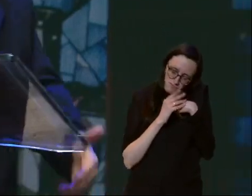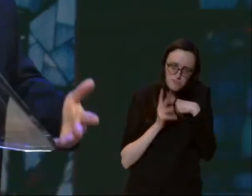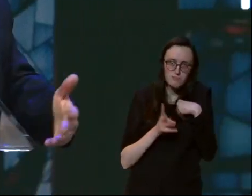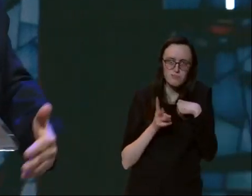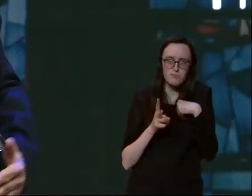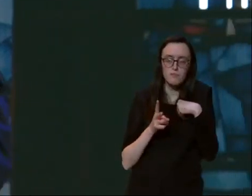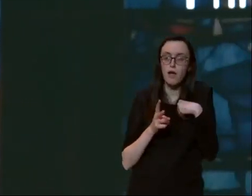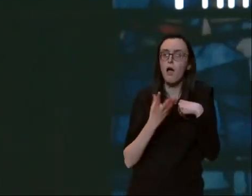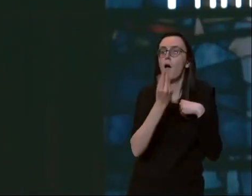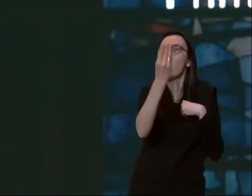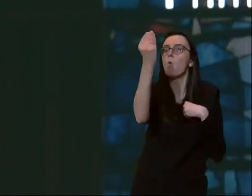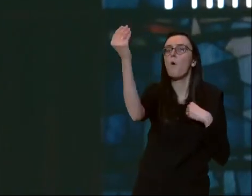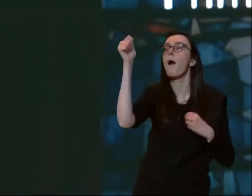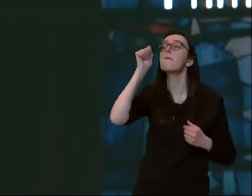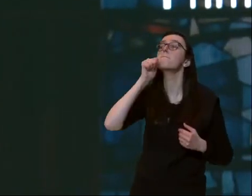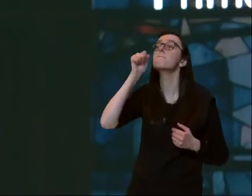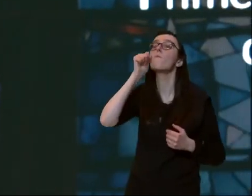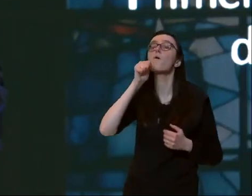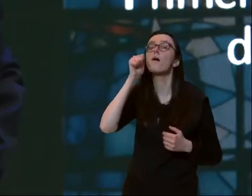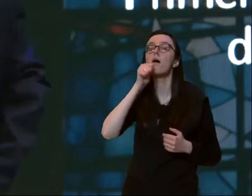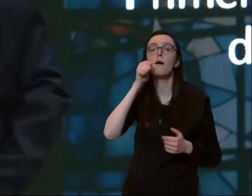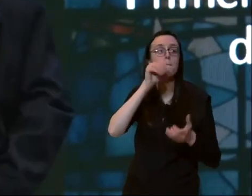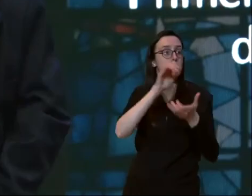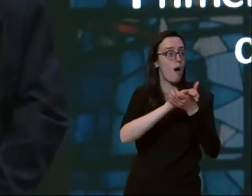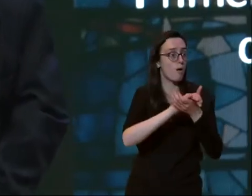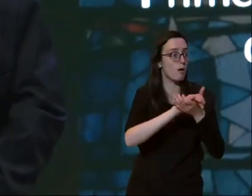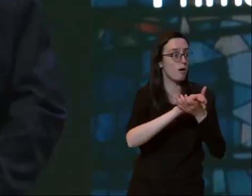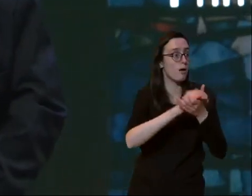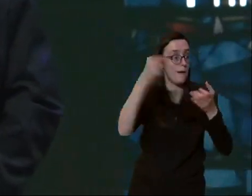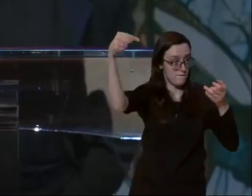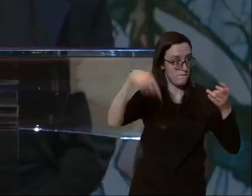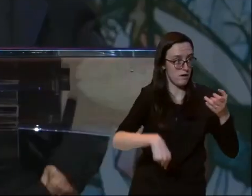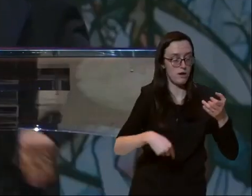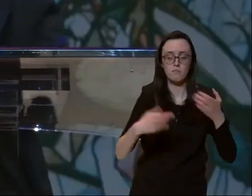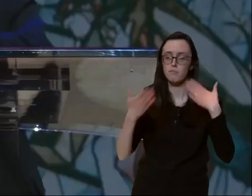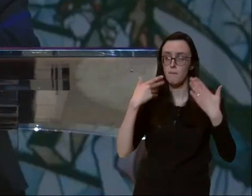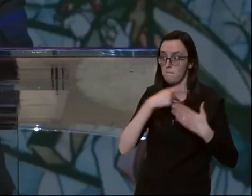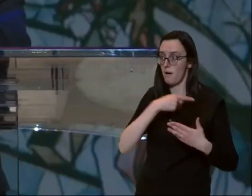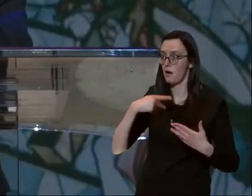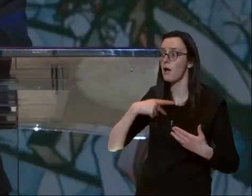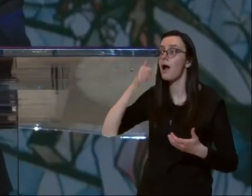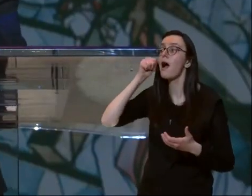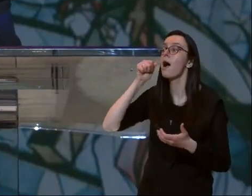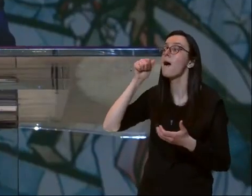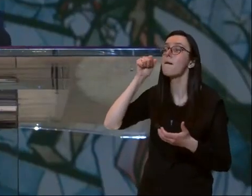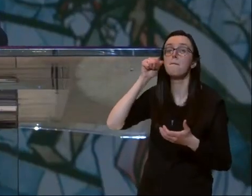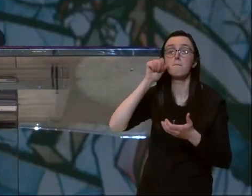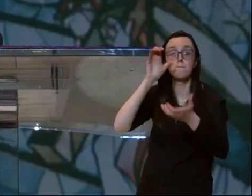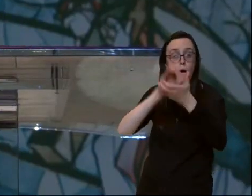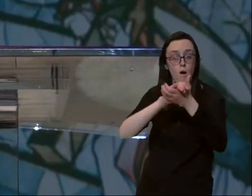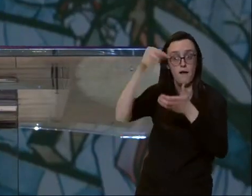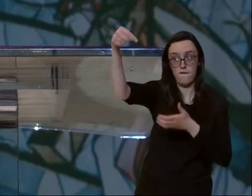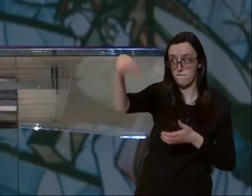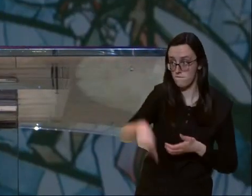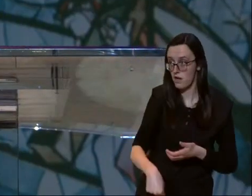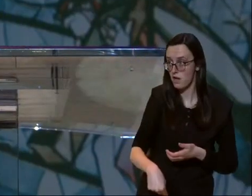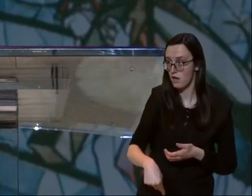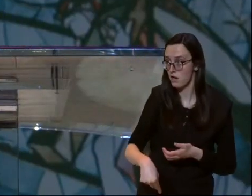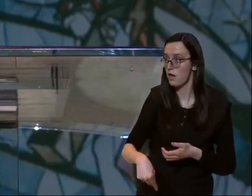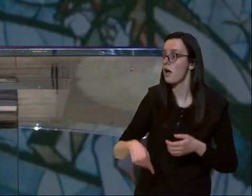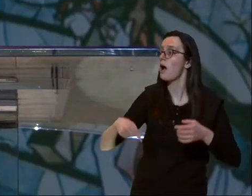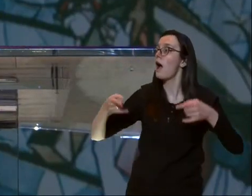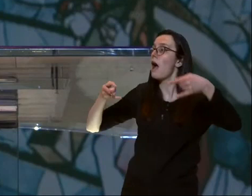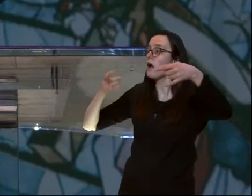Quantas mulheres nós atendemos, quantas esposas que acordam, cadê o